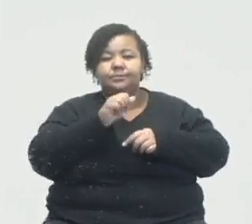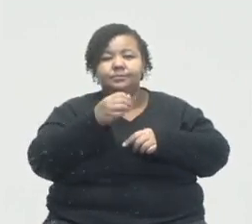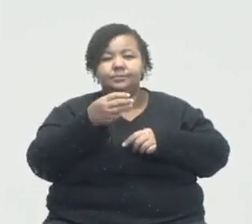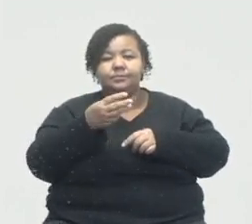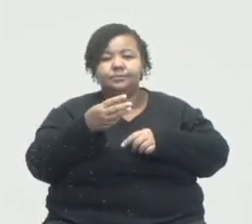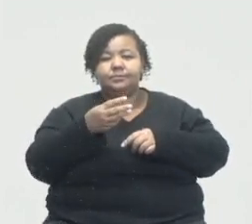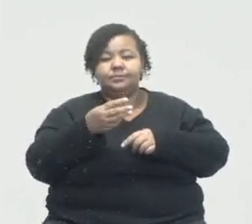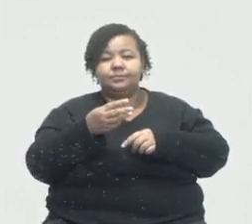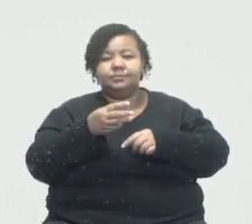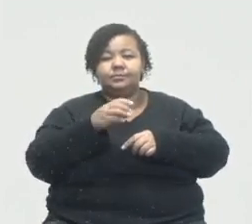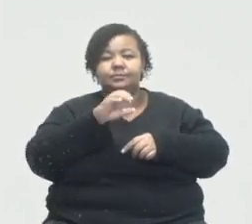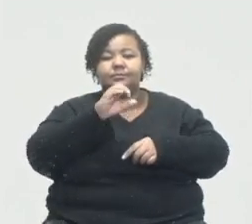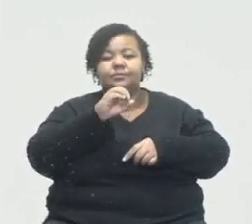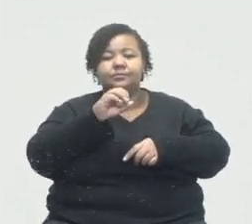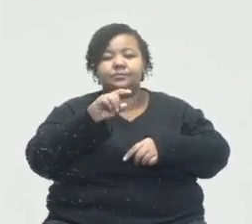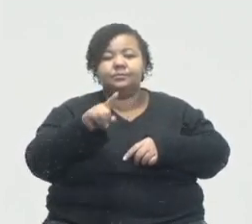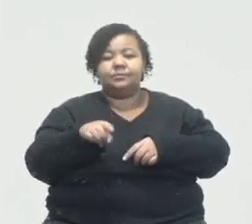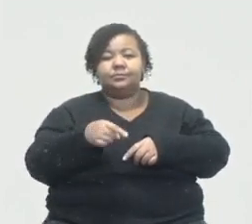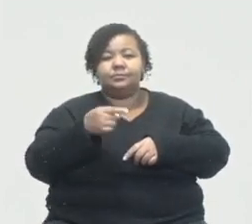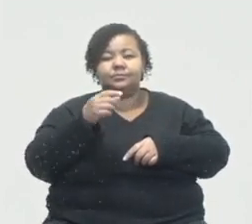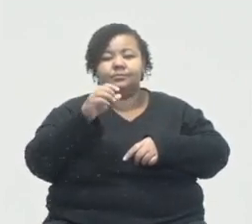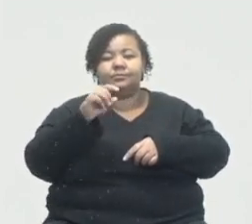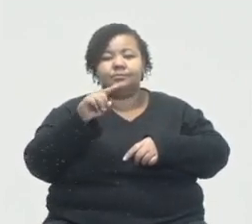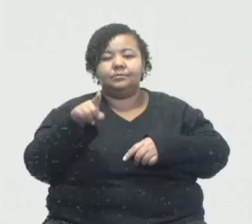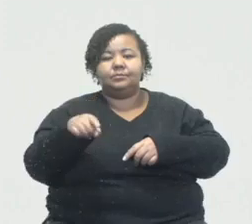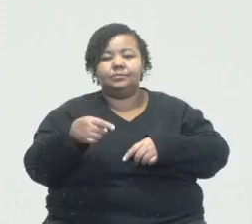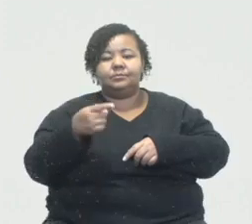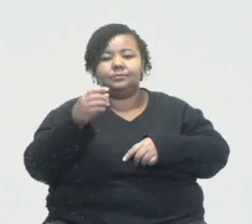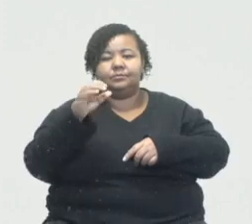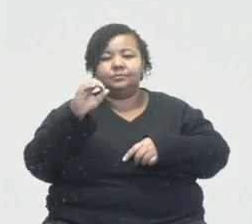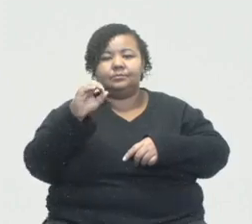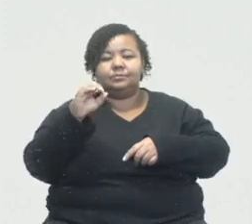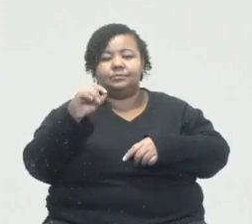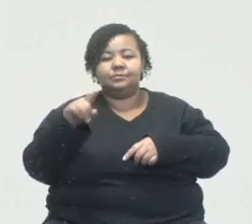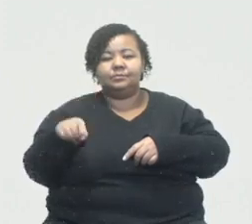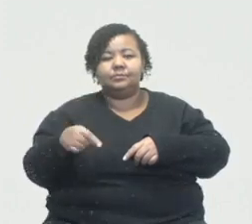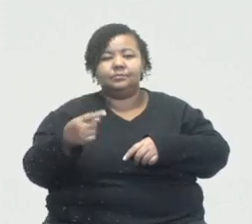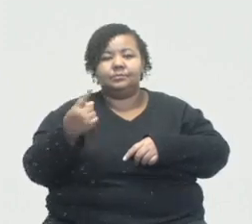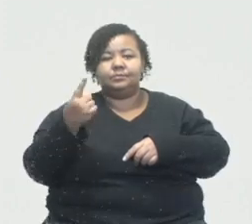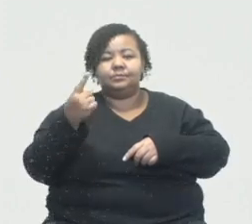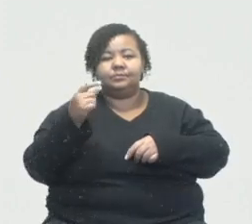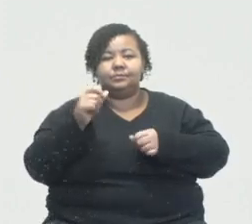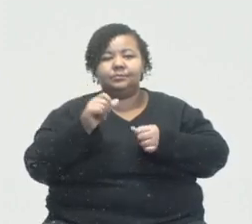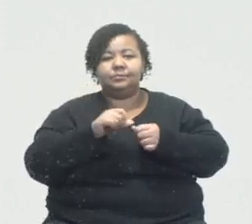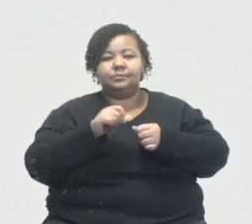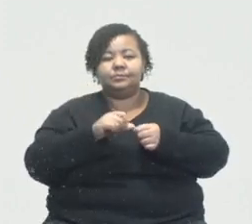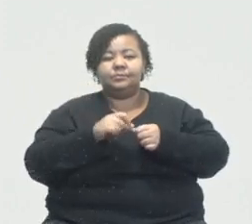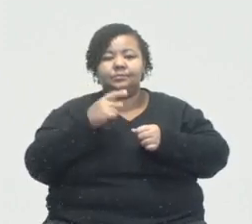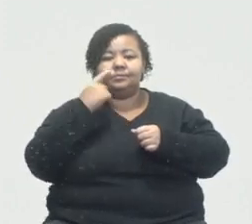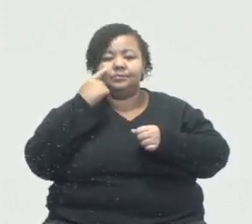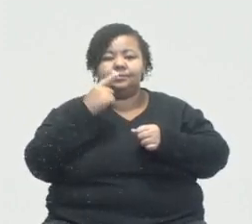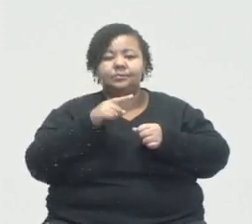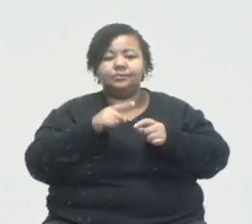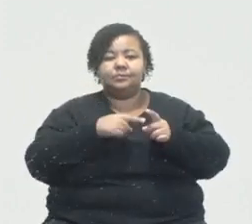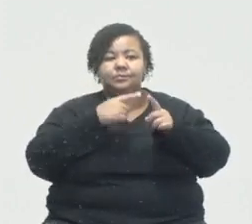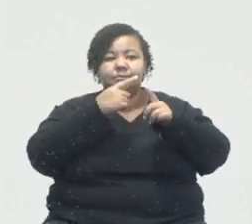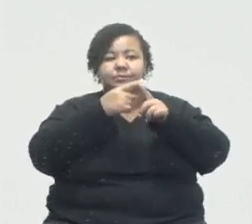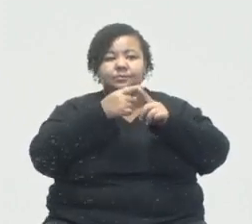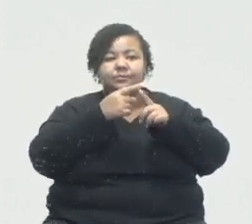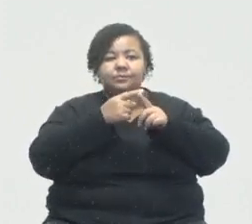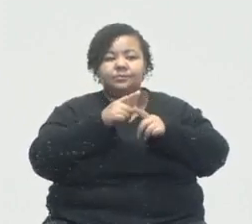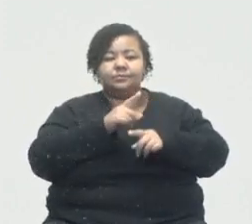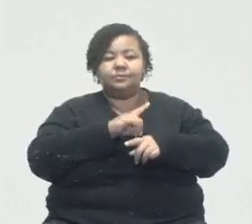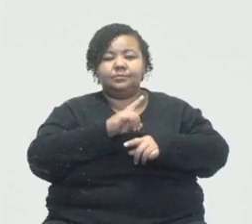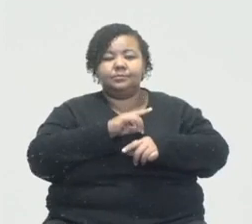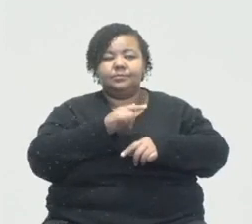A3, 0, 0 e 1. Realizando aqui a nossa multiplicação, nós